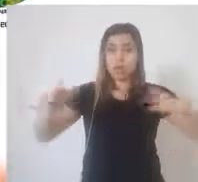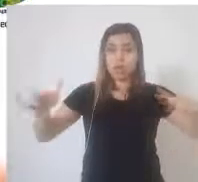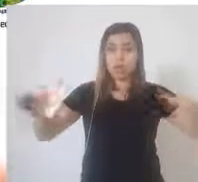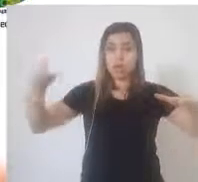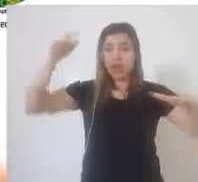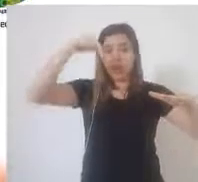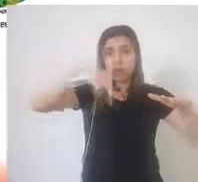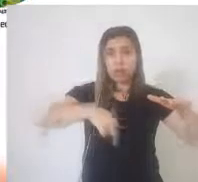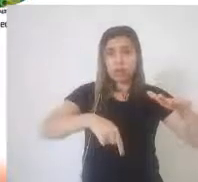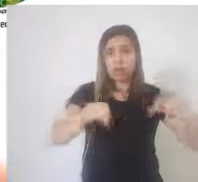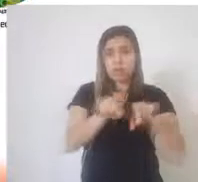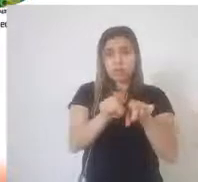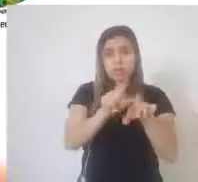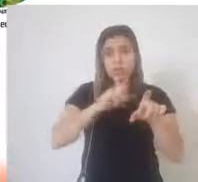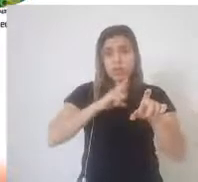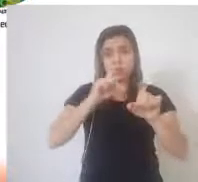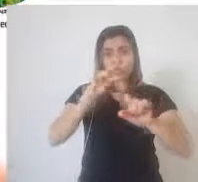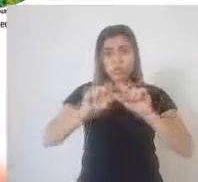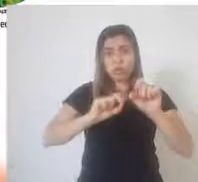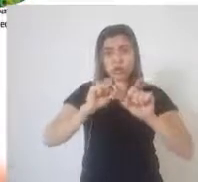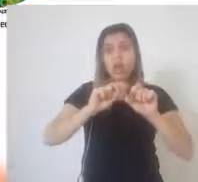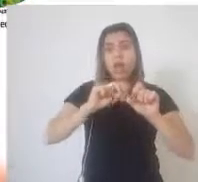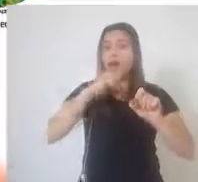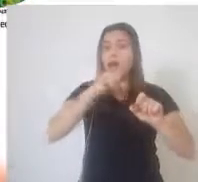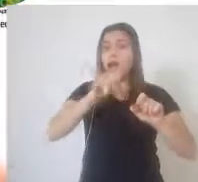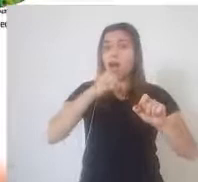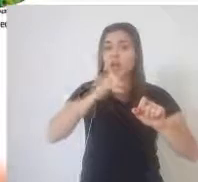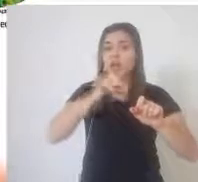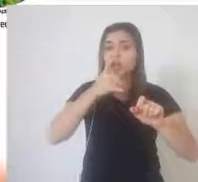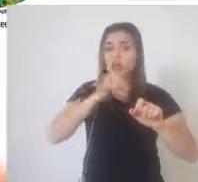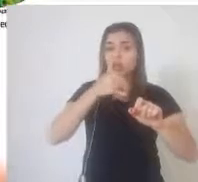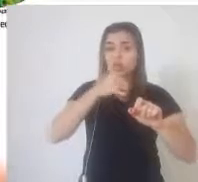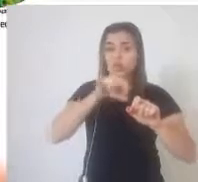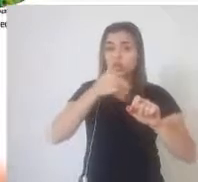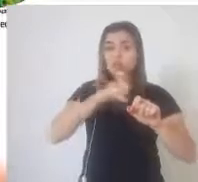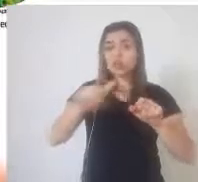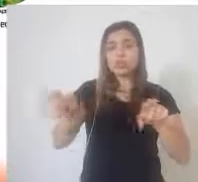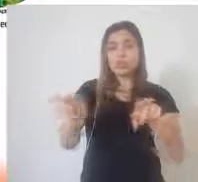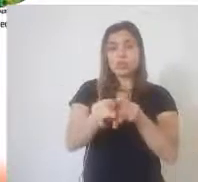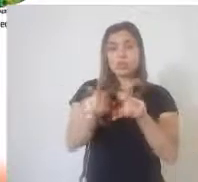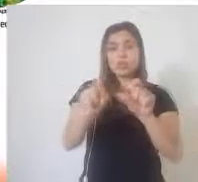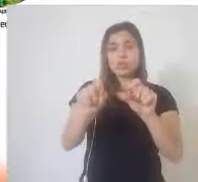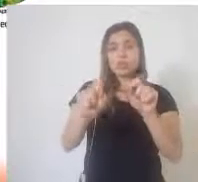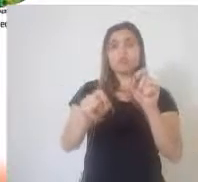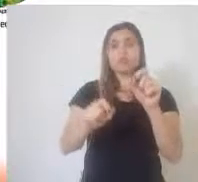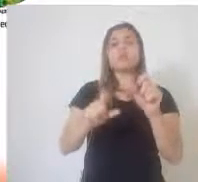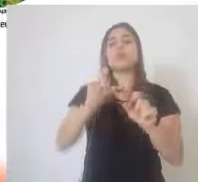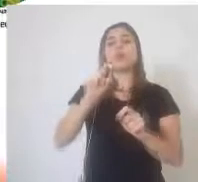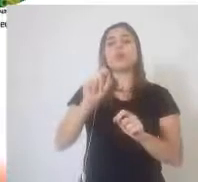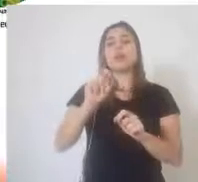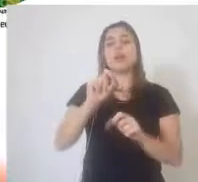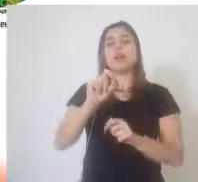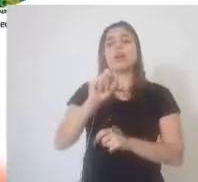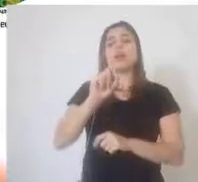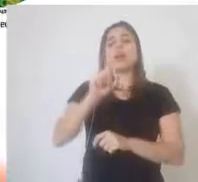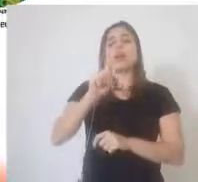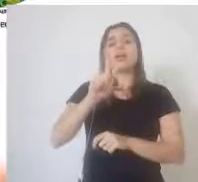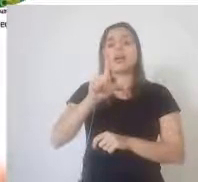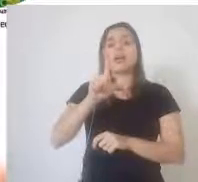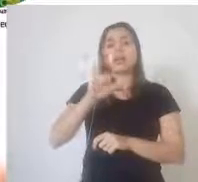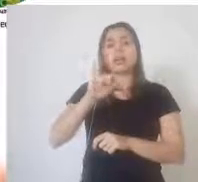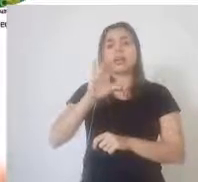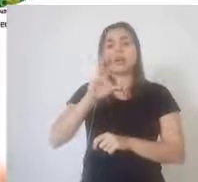energia concentrada dentro da biomassa, dentro da matéria orgânica, inicialmente na forma de